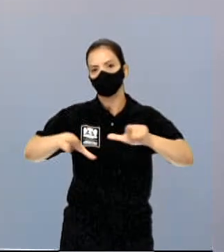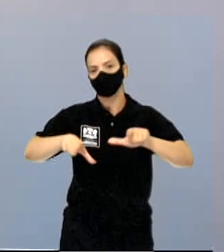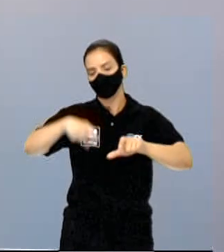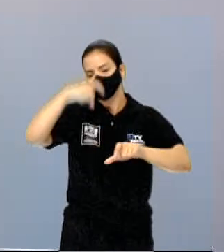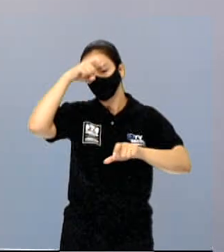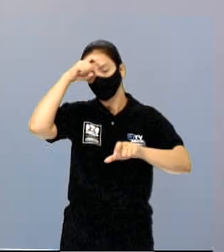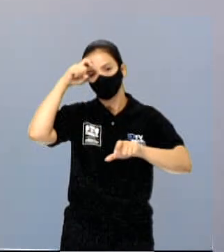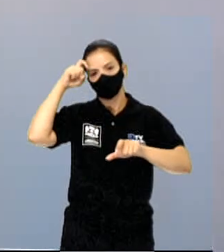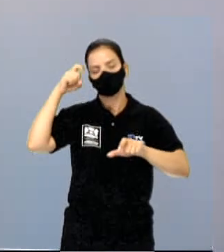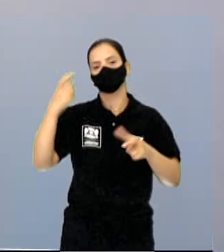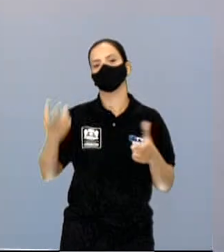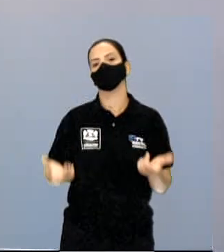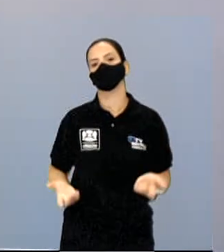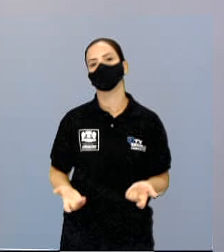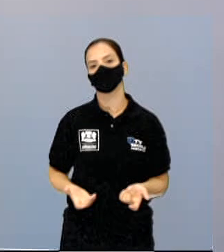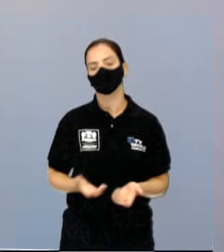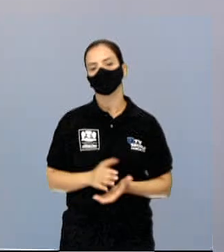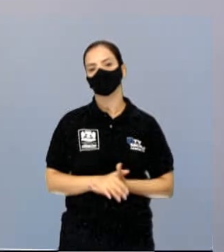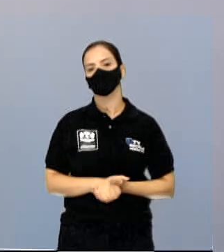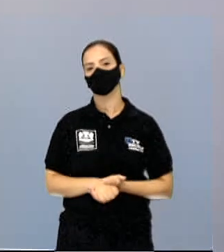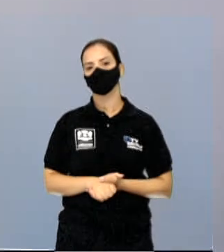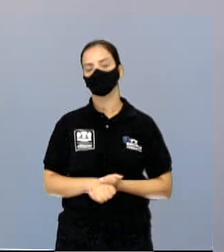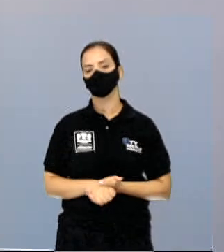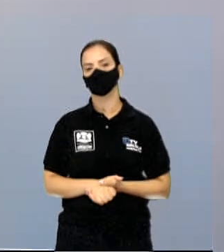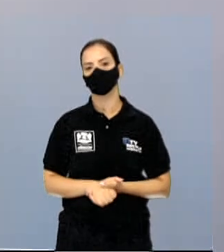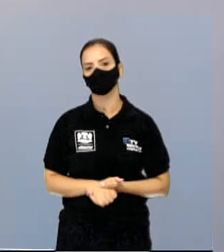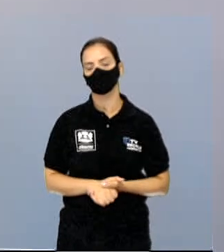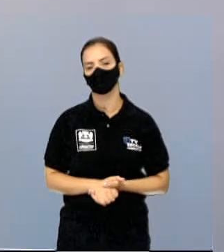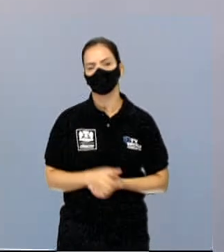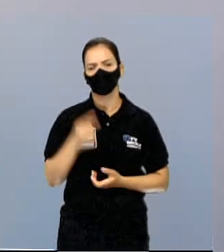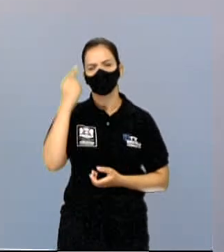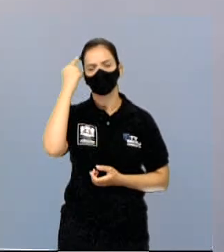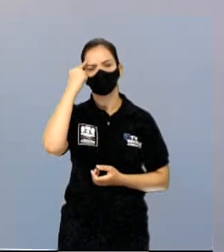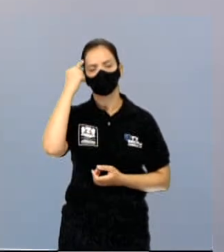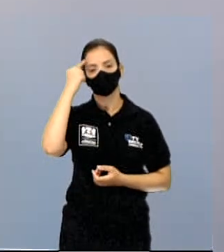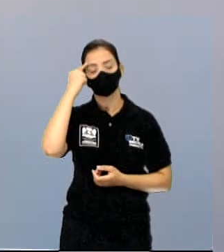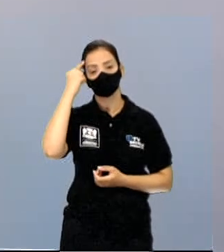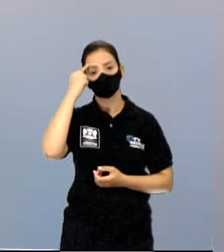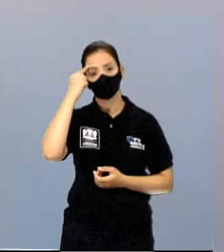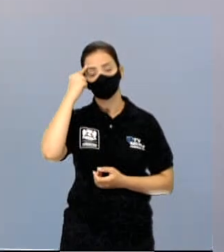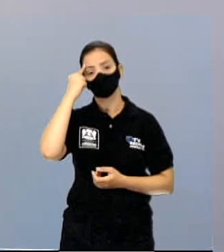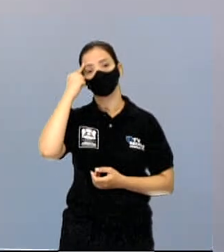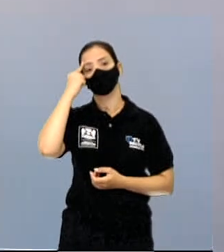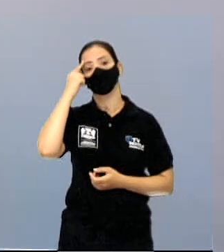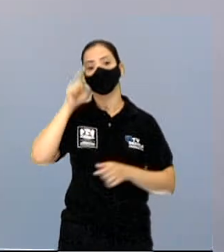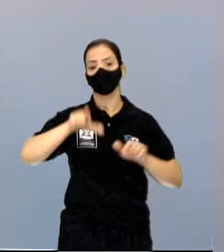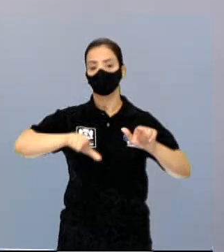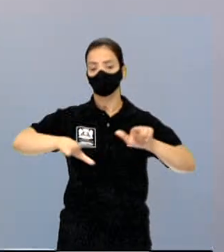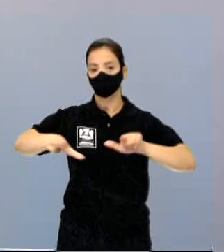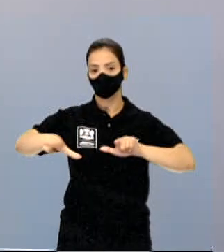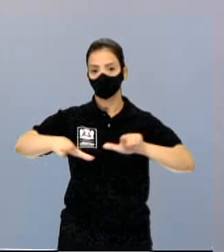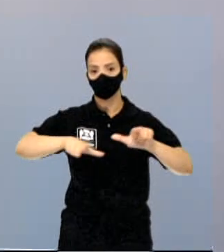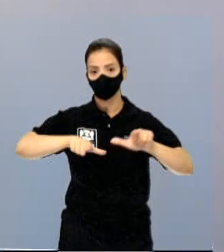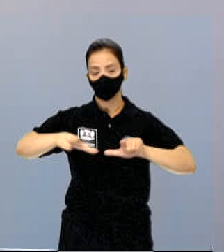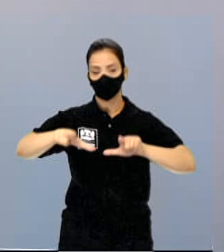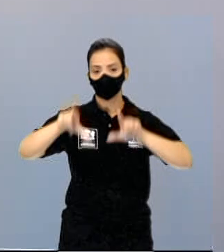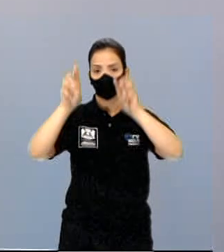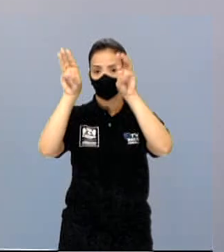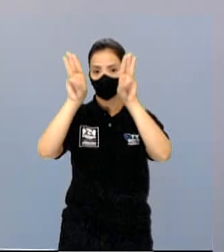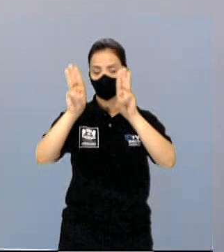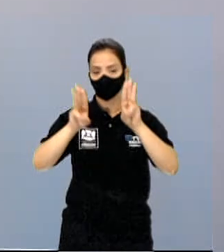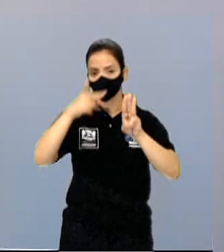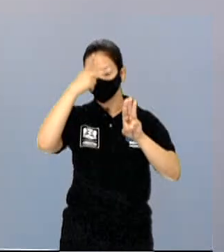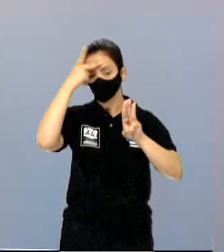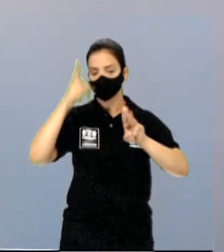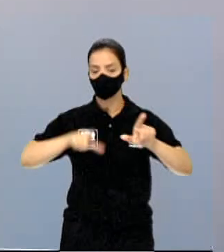acordo com o que era denominado para eles, tá? Então, ao contrário do que se pensa, assim, a grande massa de trabalhadores da Mesopotâmia,